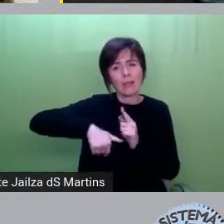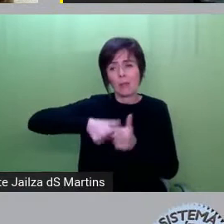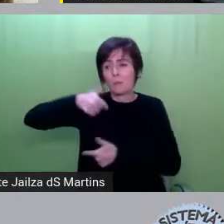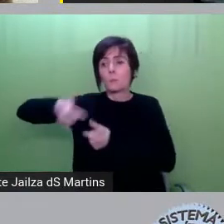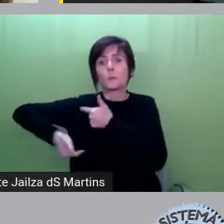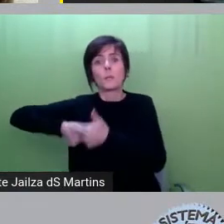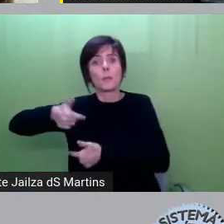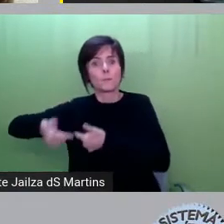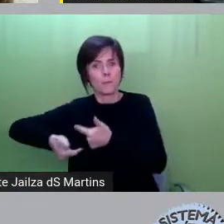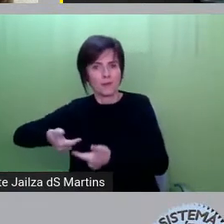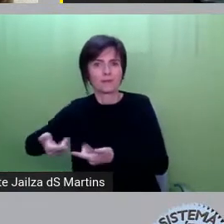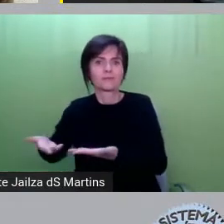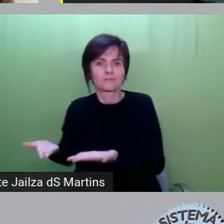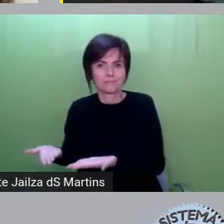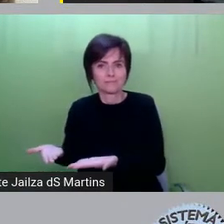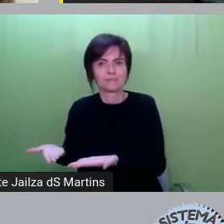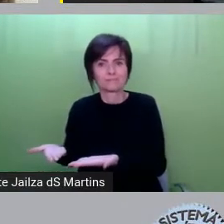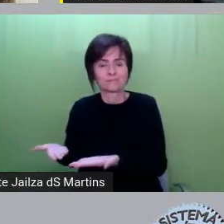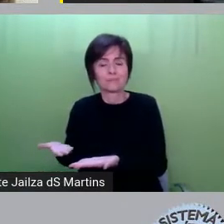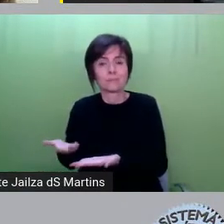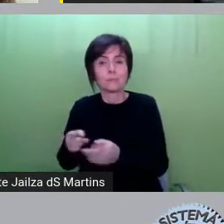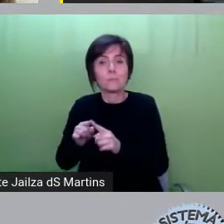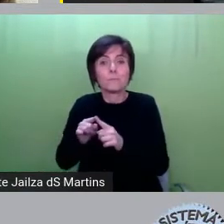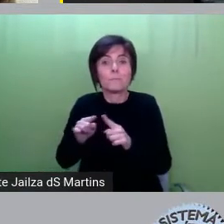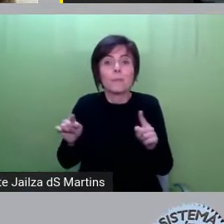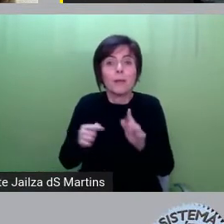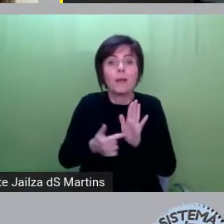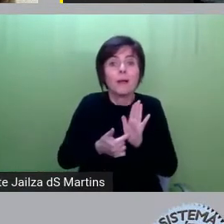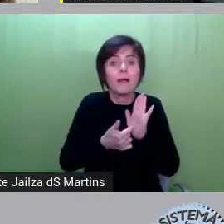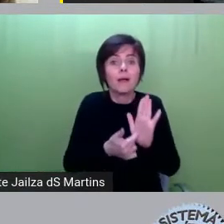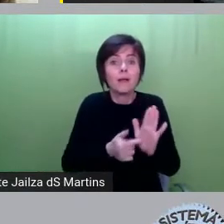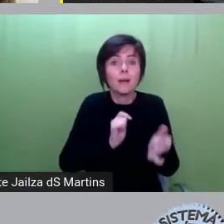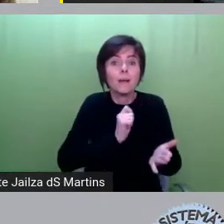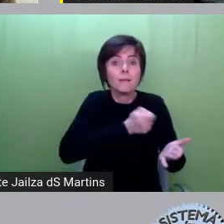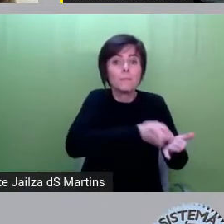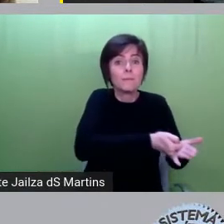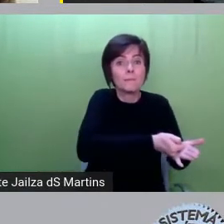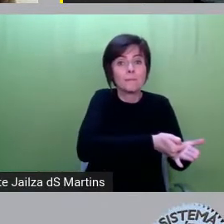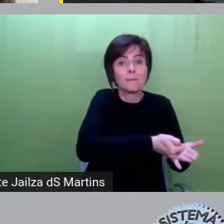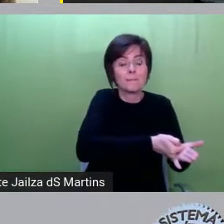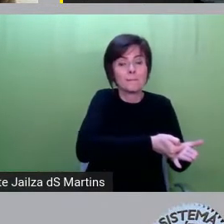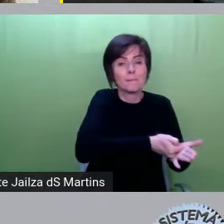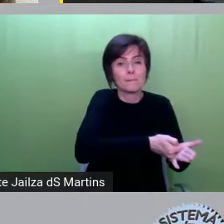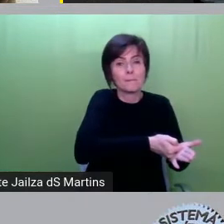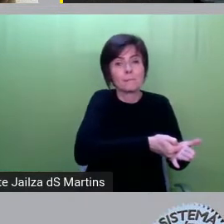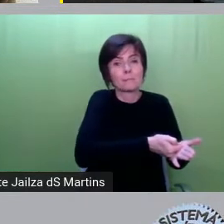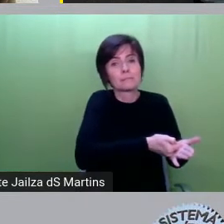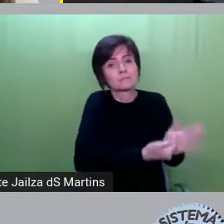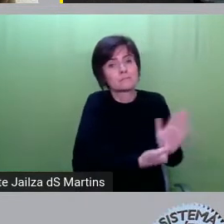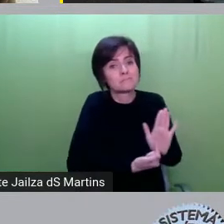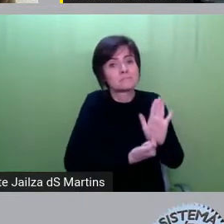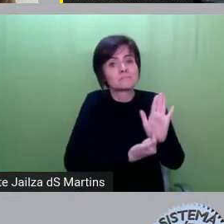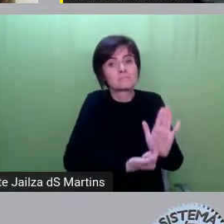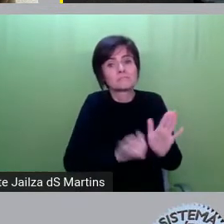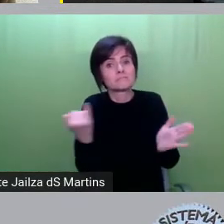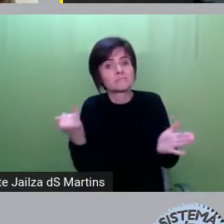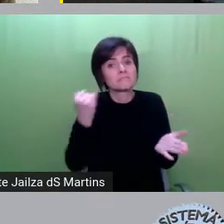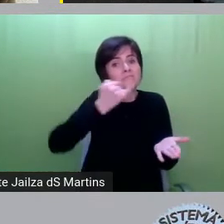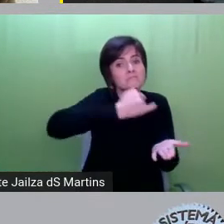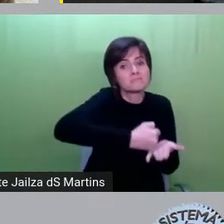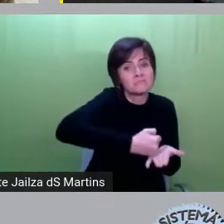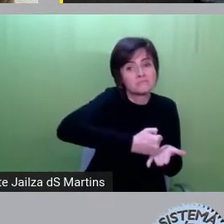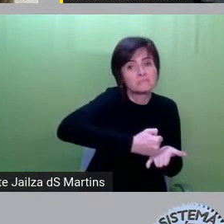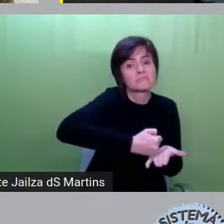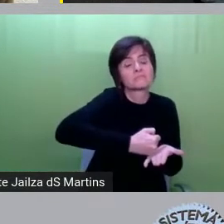trabalhadores. Só que vai aparecer com o pagamento, seja de imposto sobre